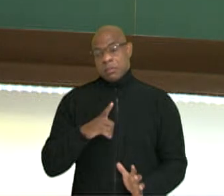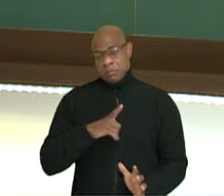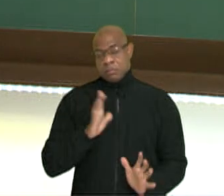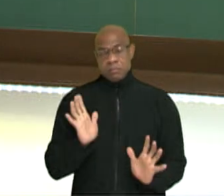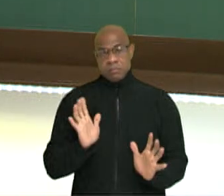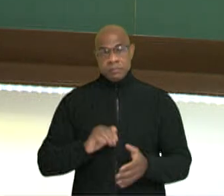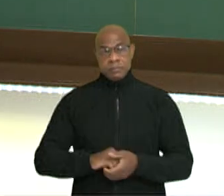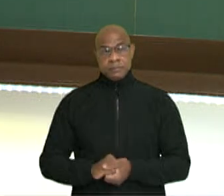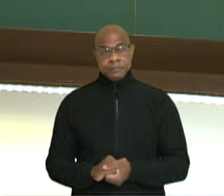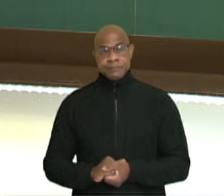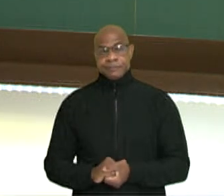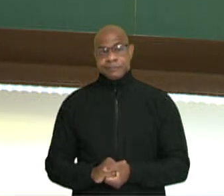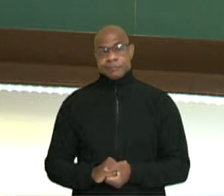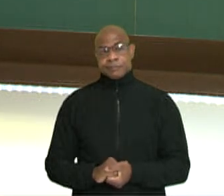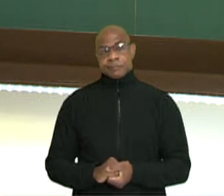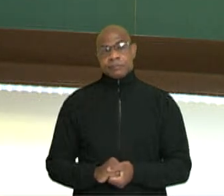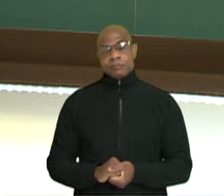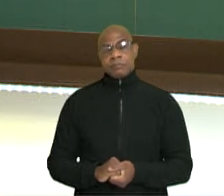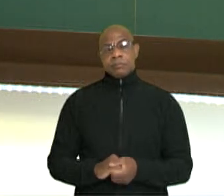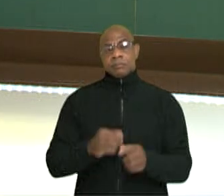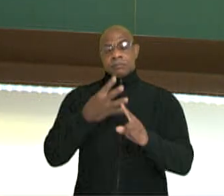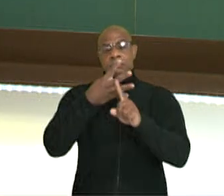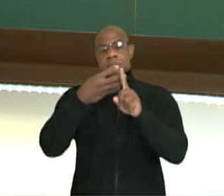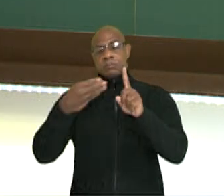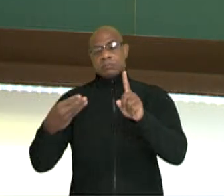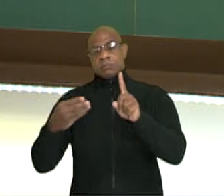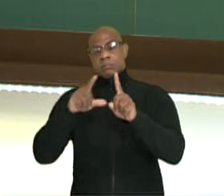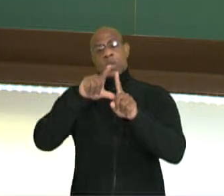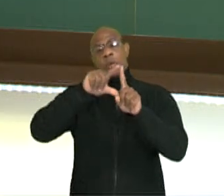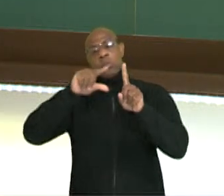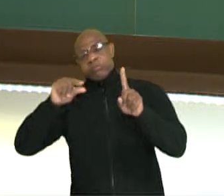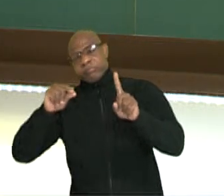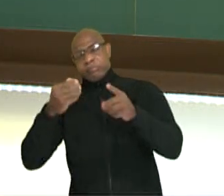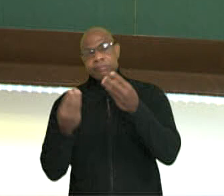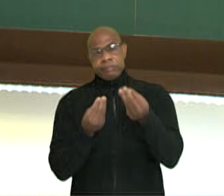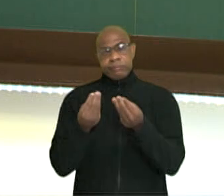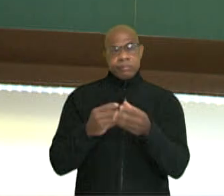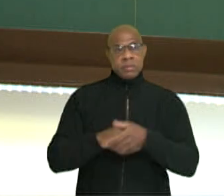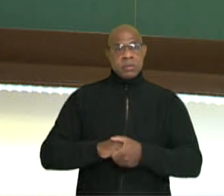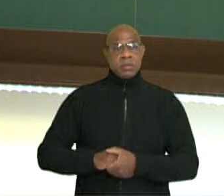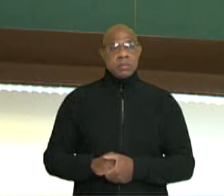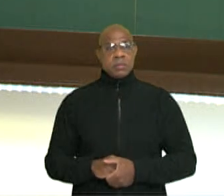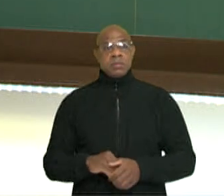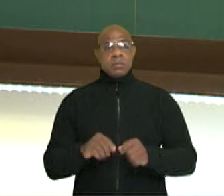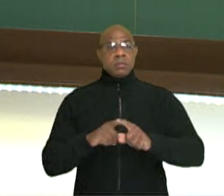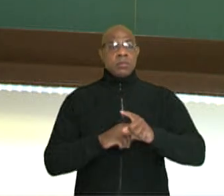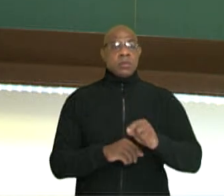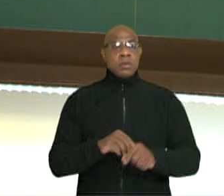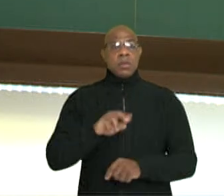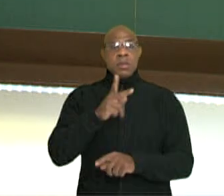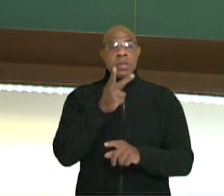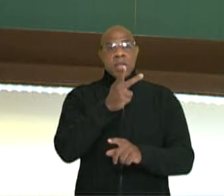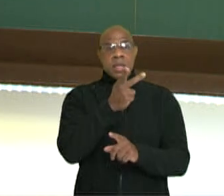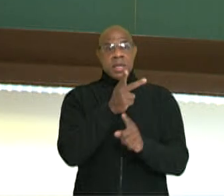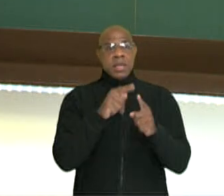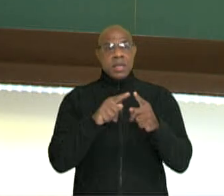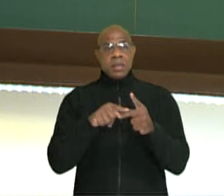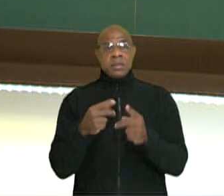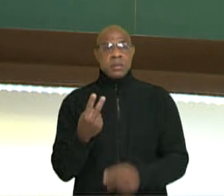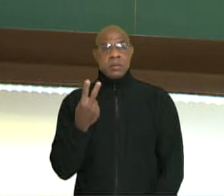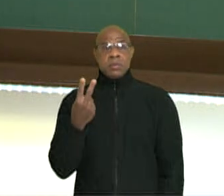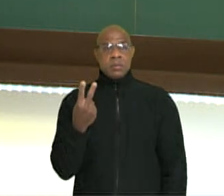8. E aí a distribuição eletrônica dos gases nobres é assim, ó. Então o hélio ele tem 2, tá? O